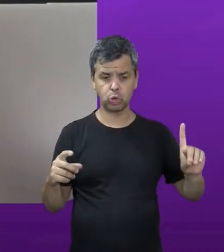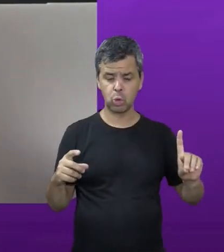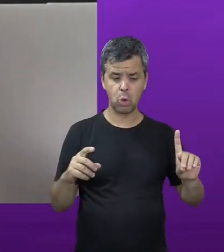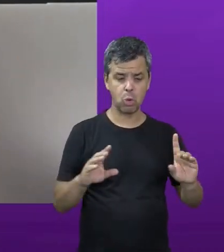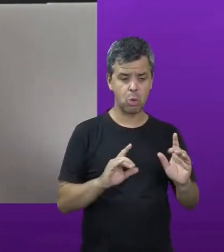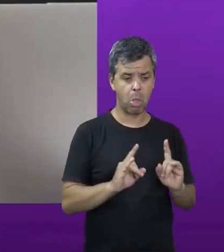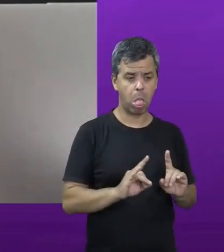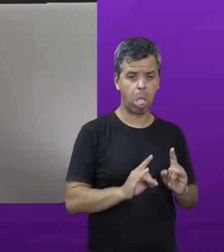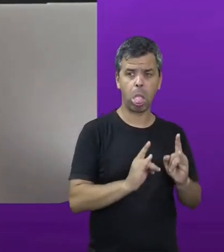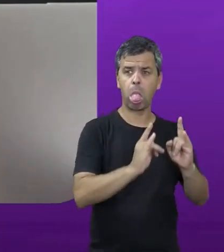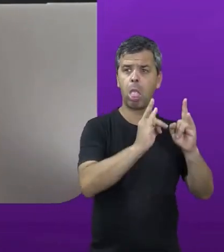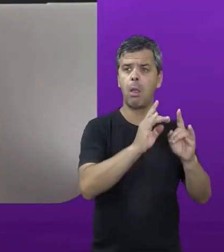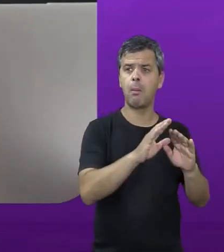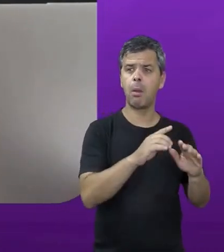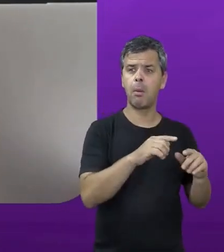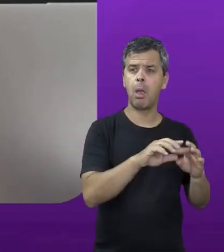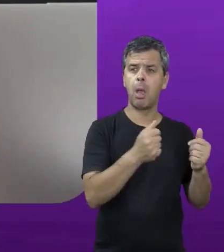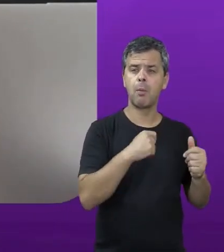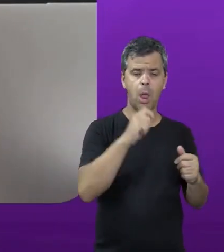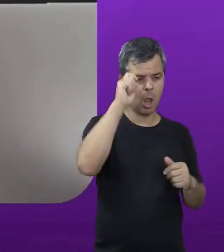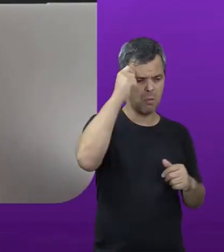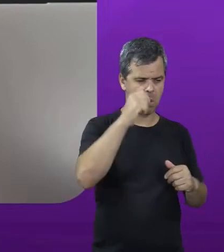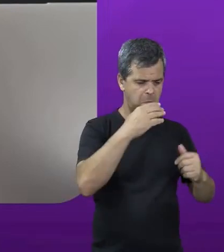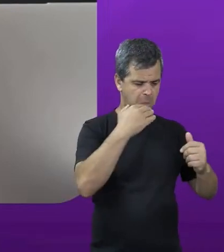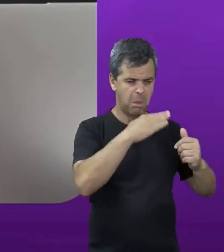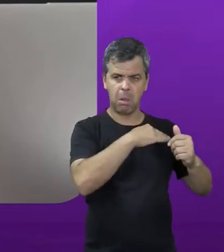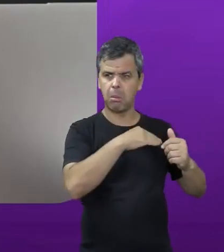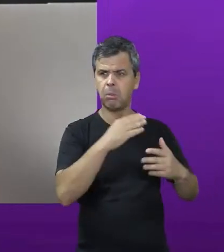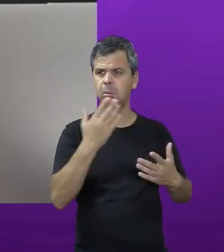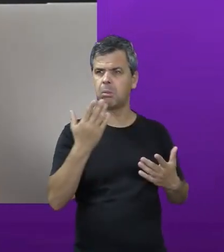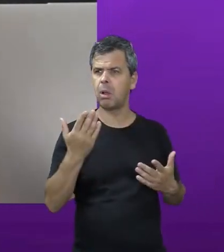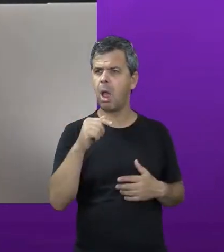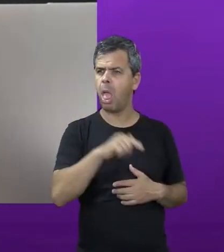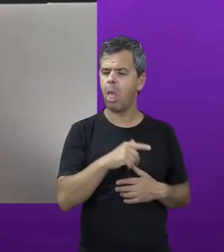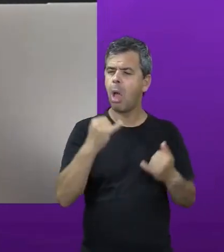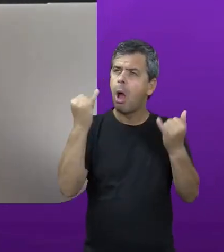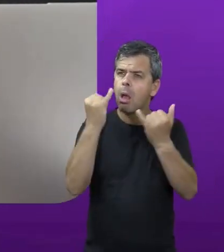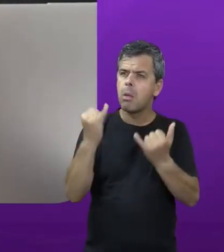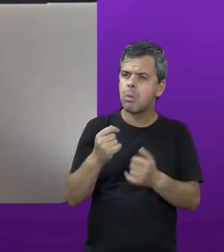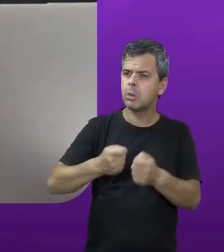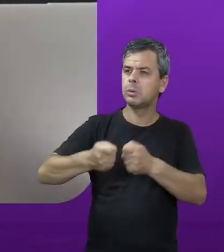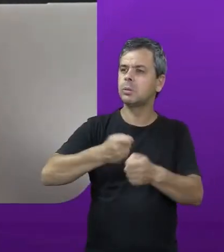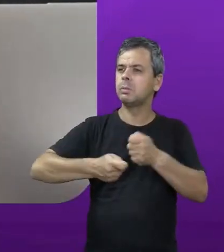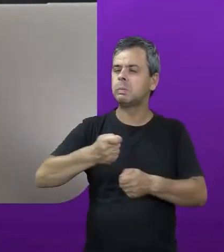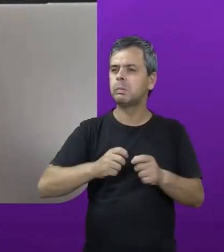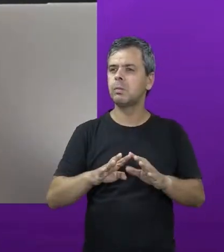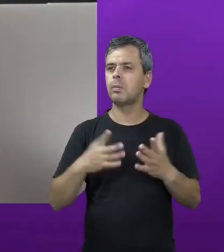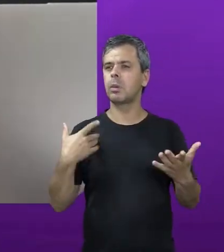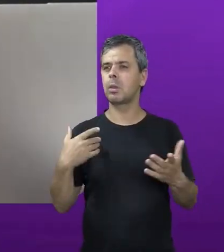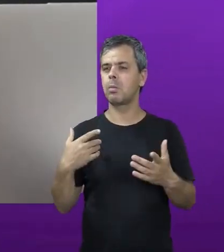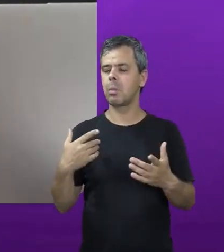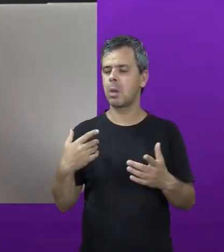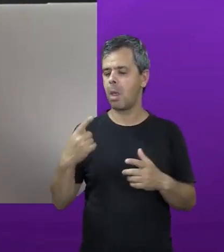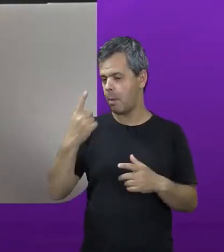serviço e nos coloca como a nega do sovaco fedorento. Essa é uma imagem de controle criada pelo